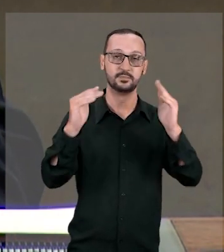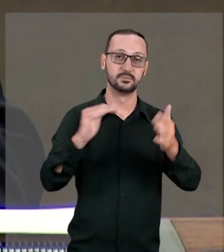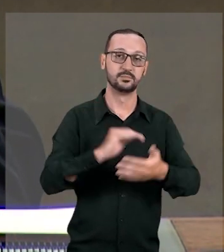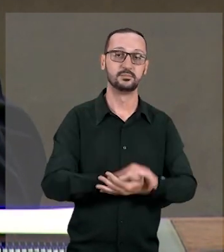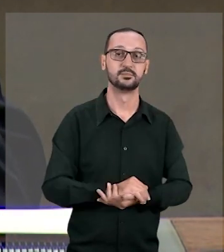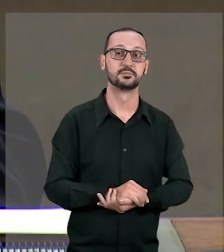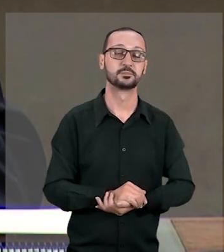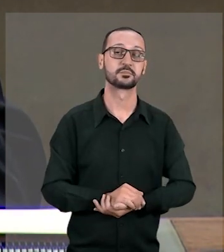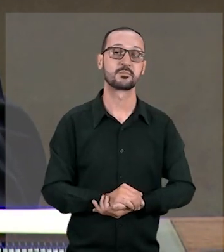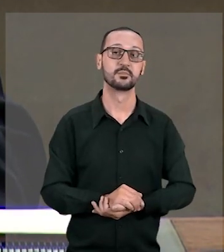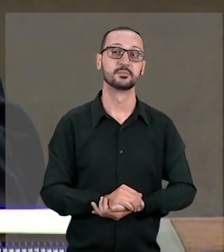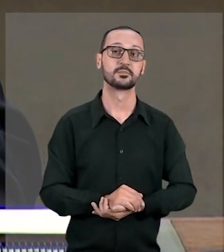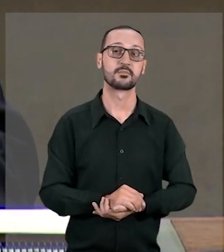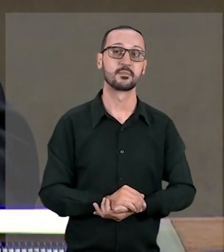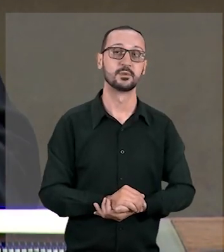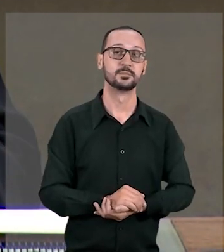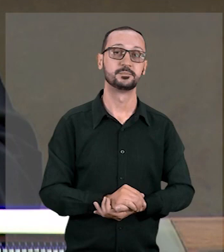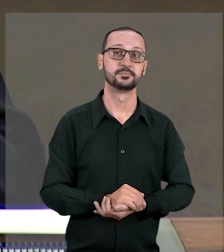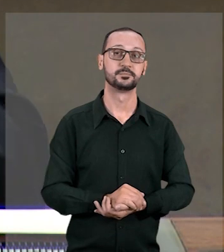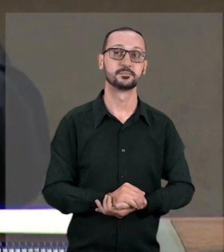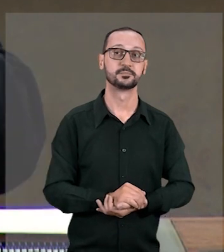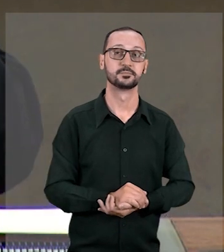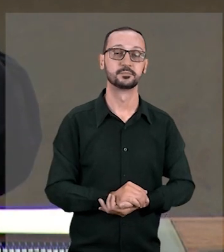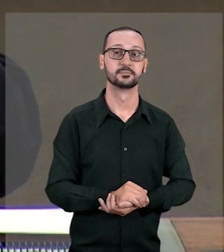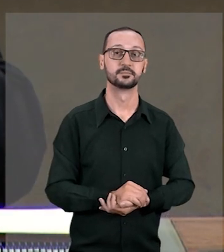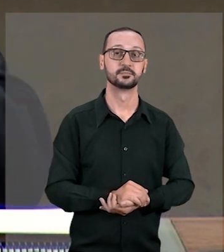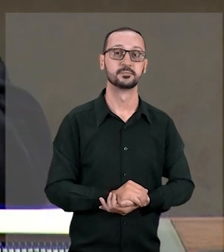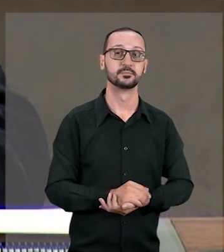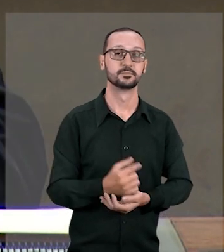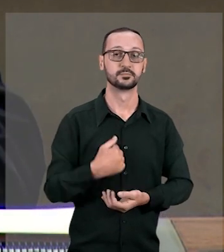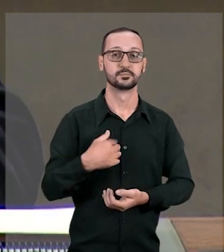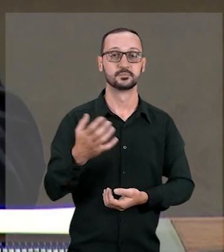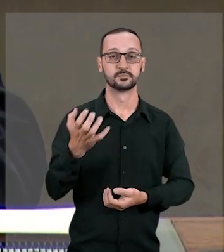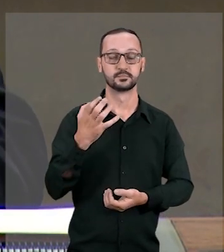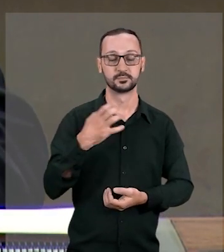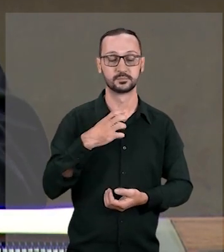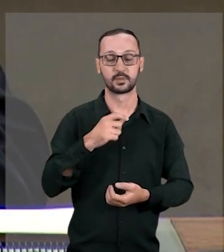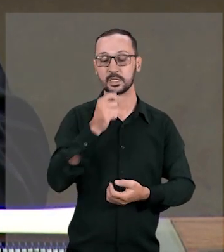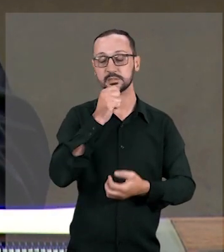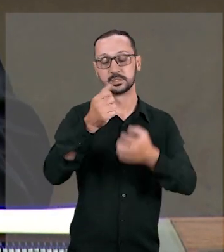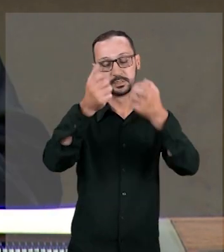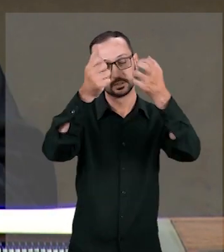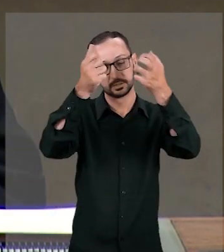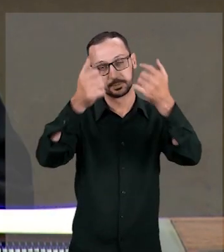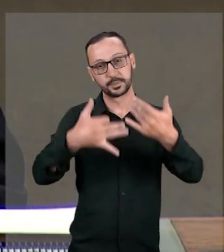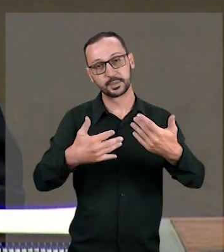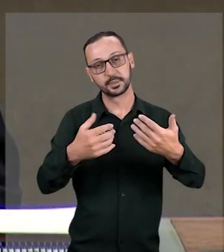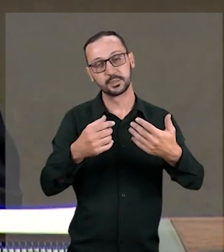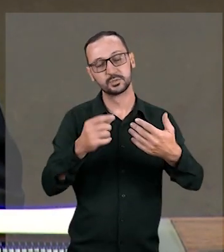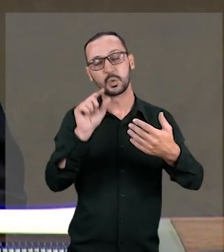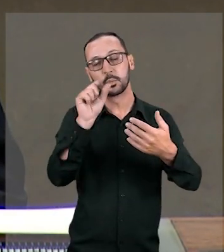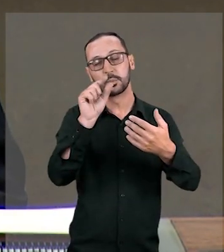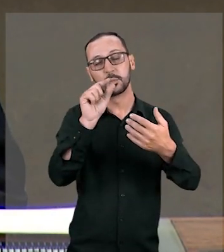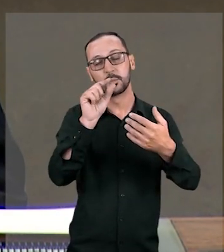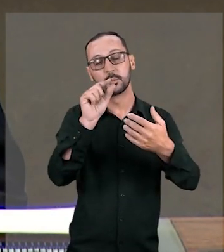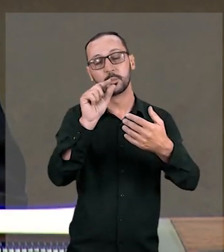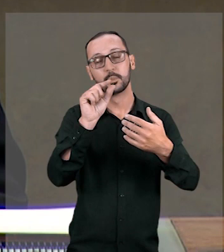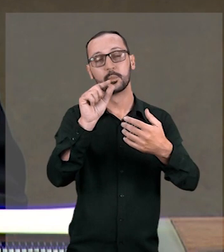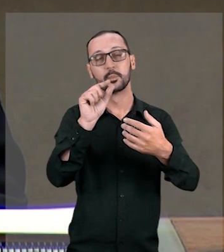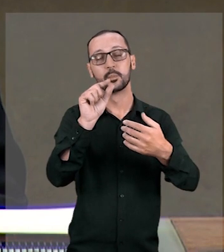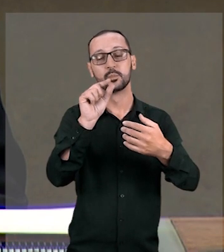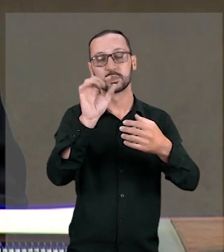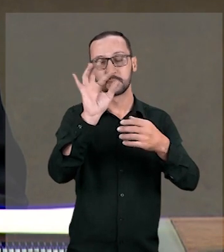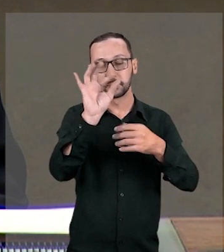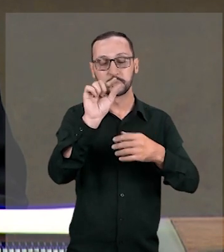exposto a isso. Eu gostaria de falar ainda um pouco sobre, porque